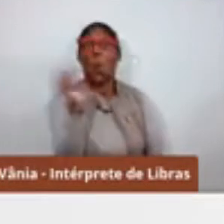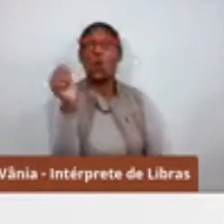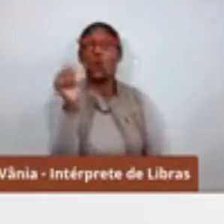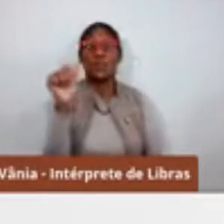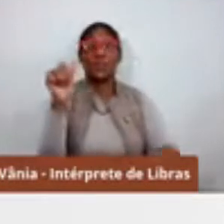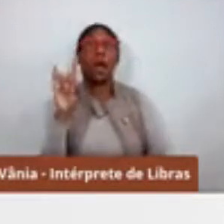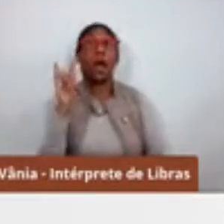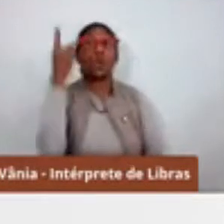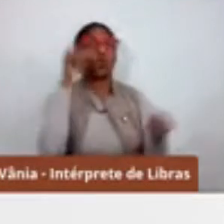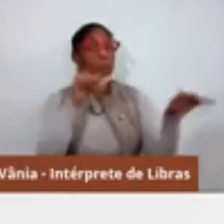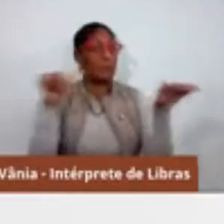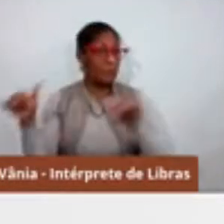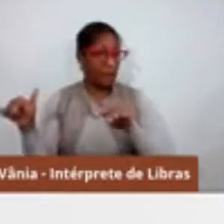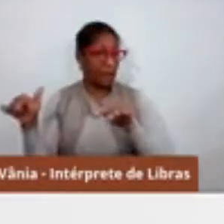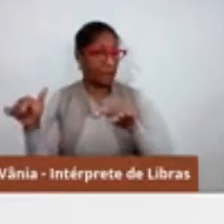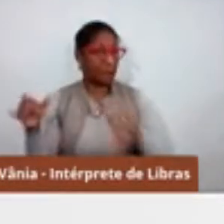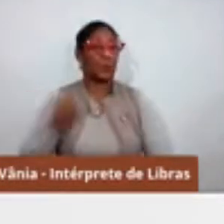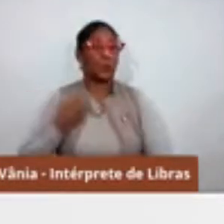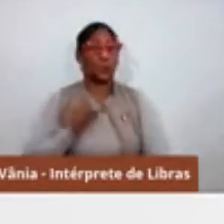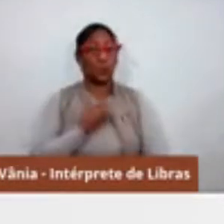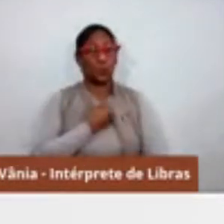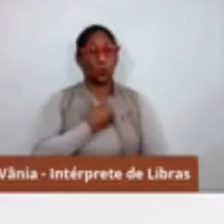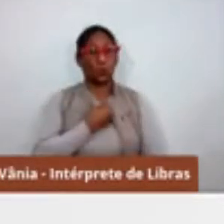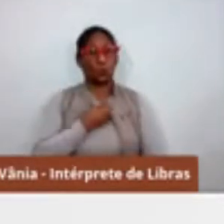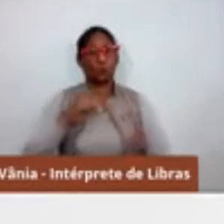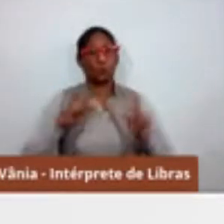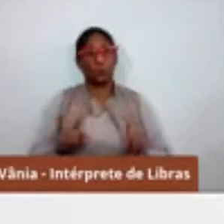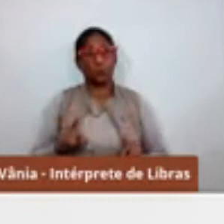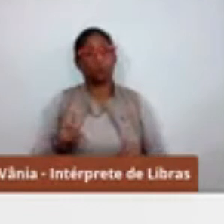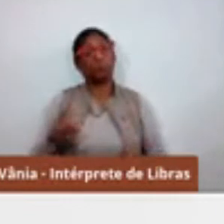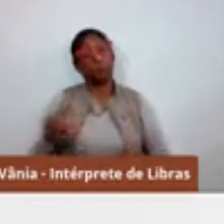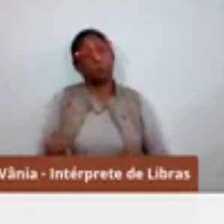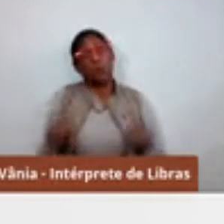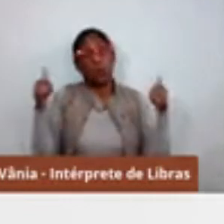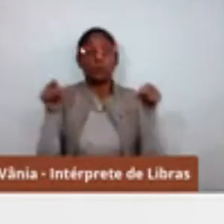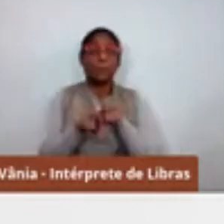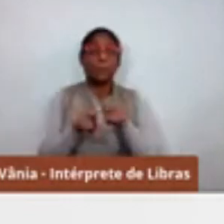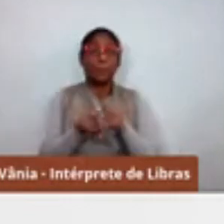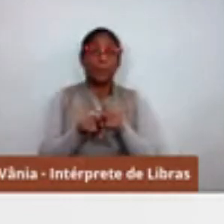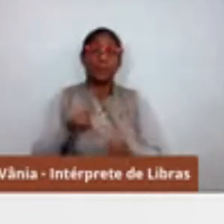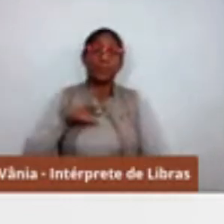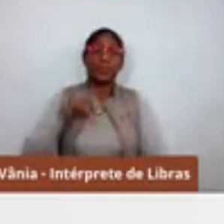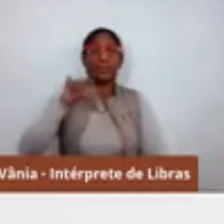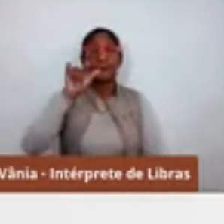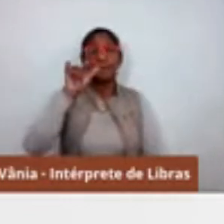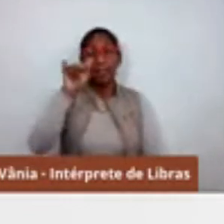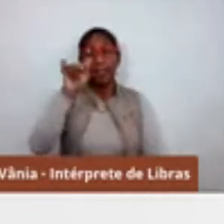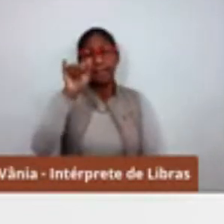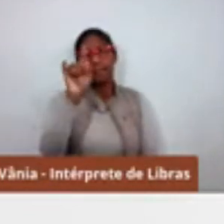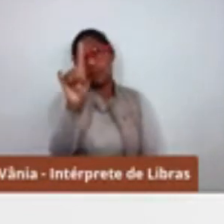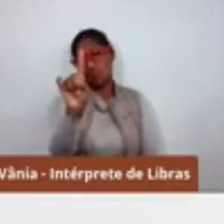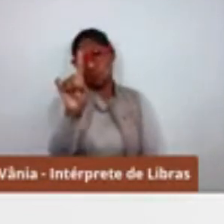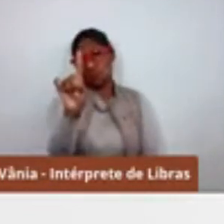semana, o número de casos ativos em relação a casos já recuperados também melhorou, eram 71 casos ativos para